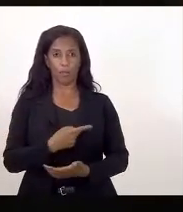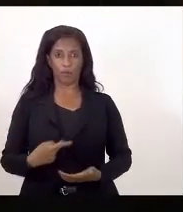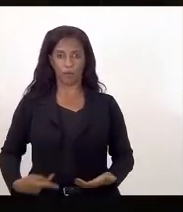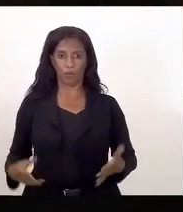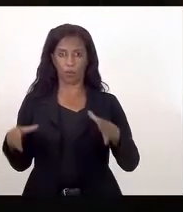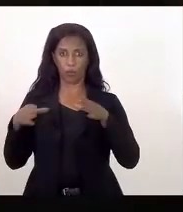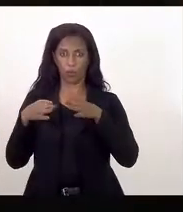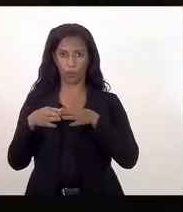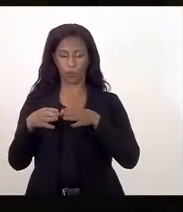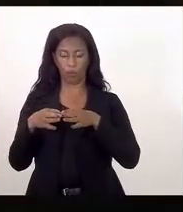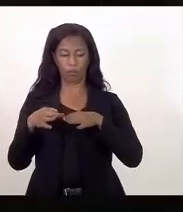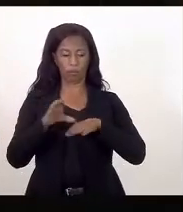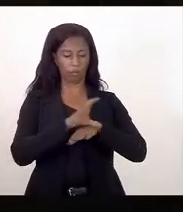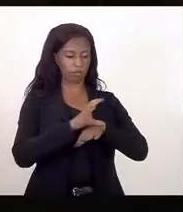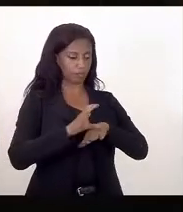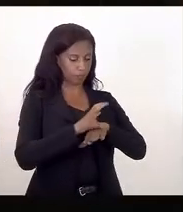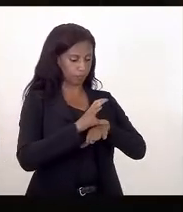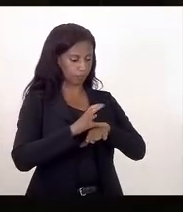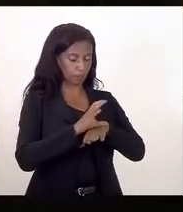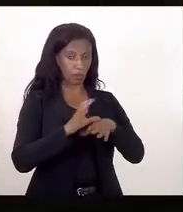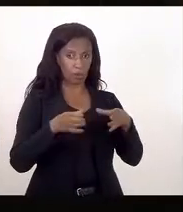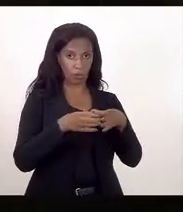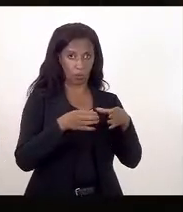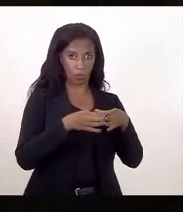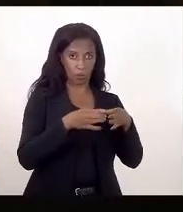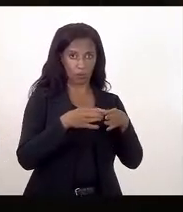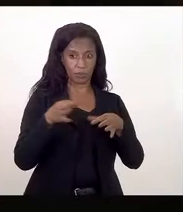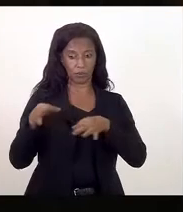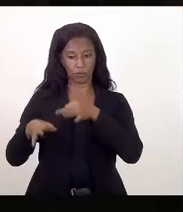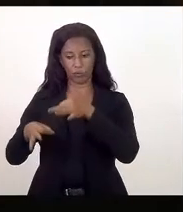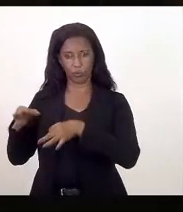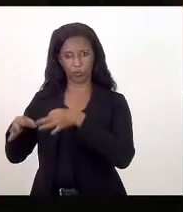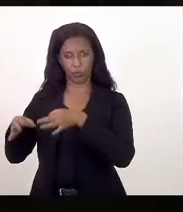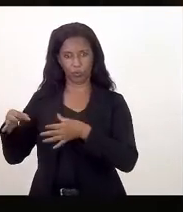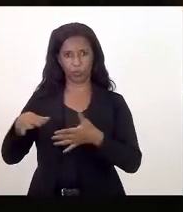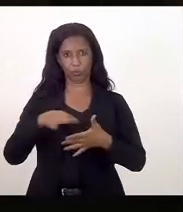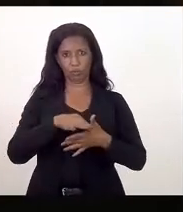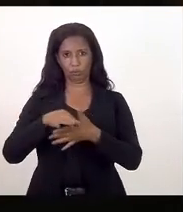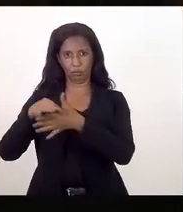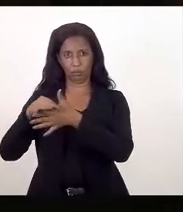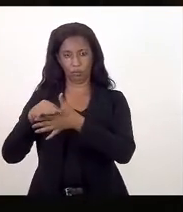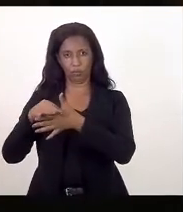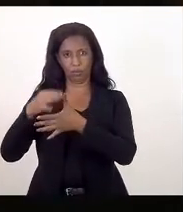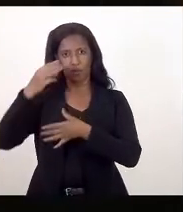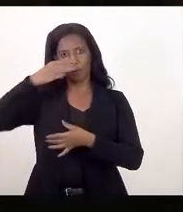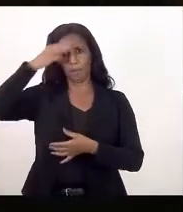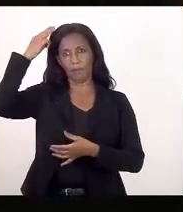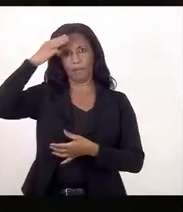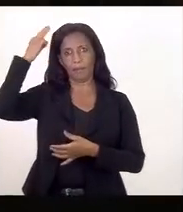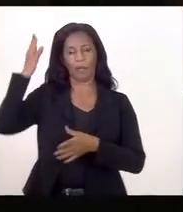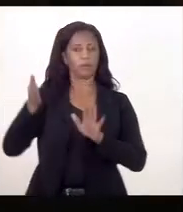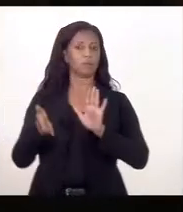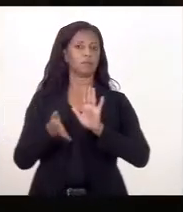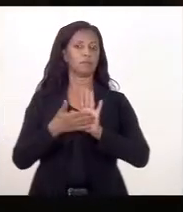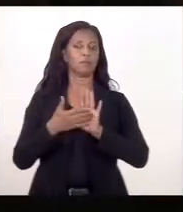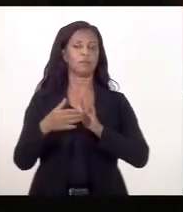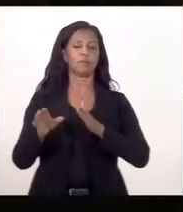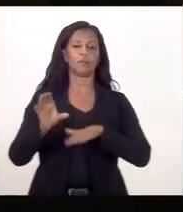Constituição e Justiça, deputado Márcio Pacheco, deu parecer pela